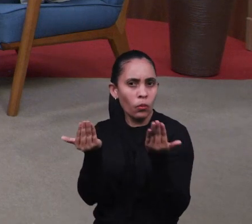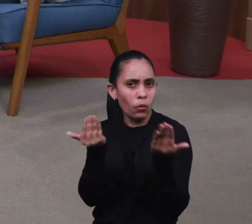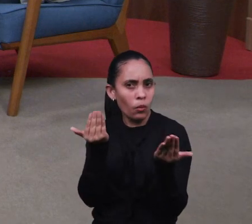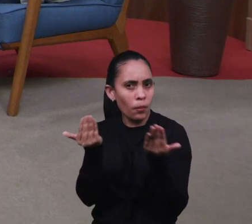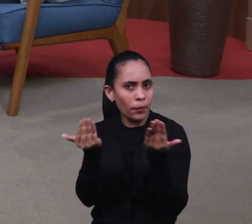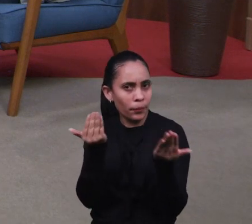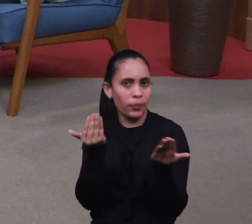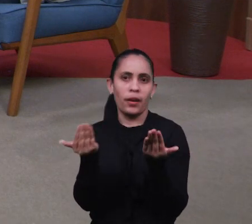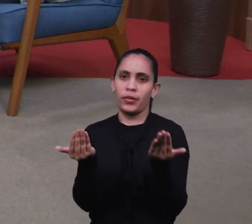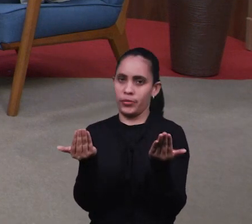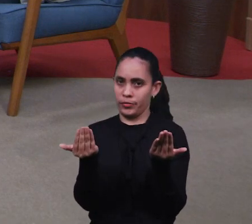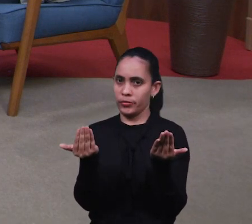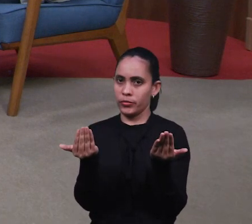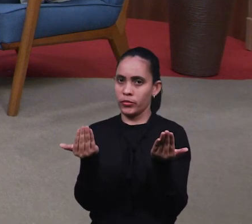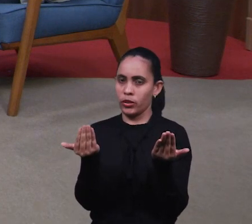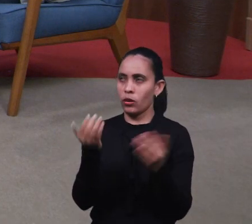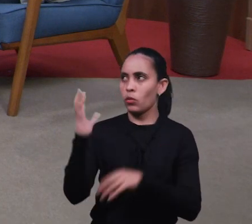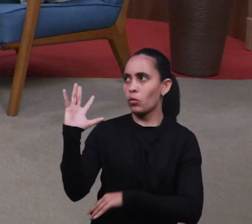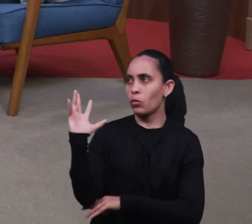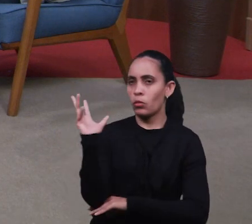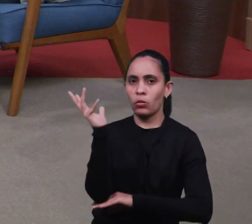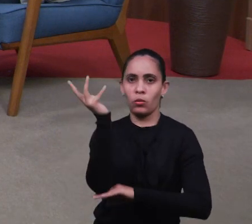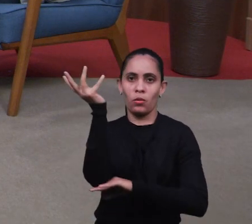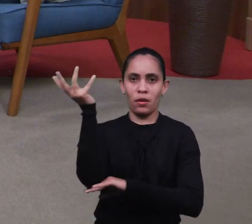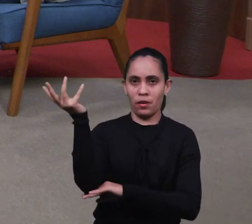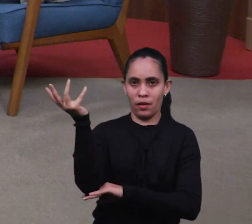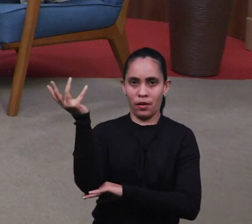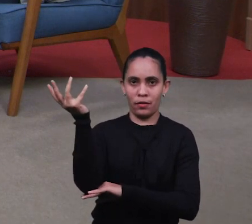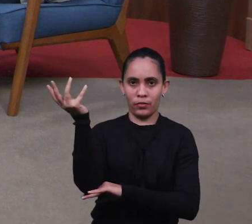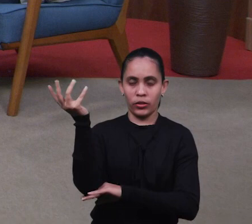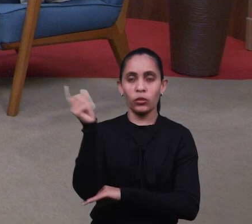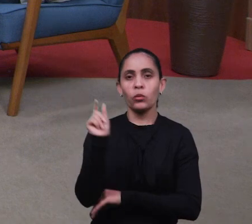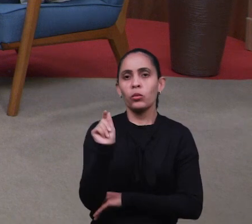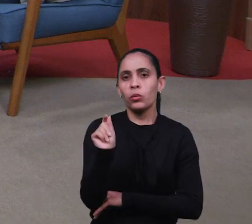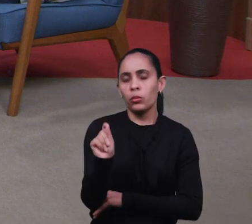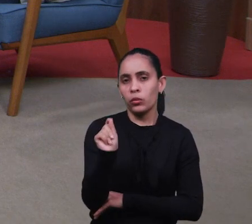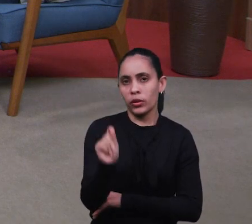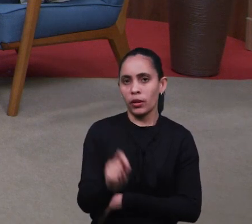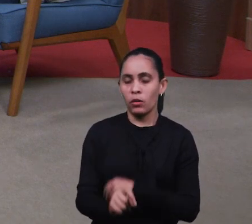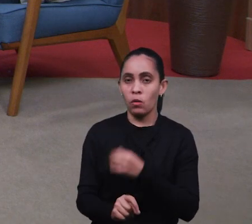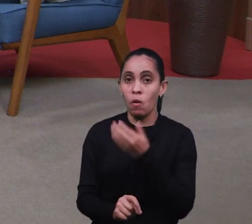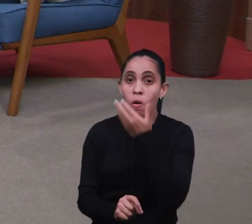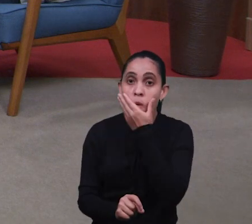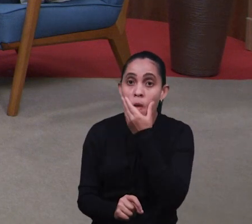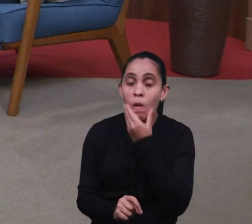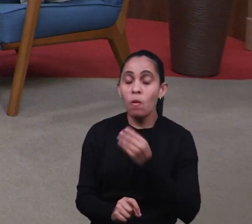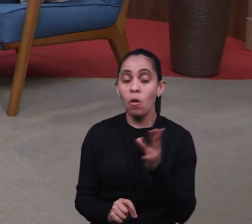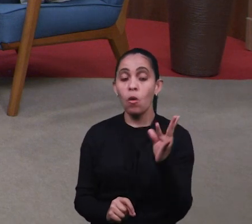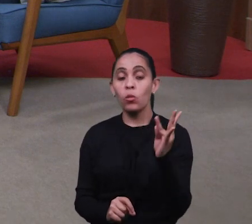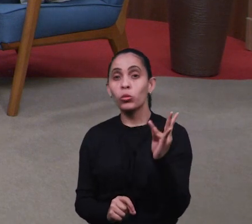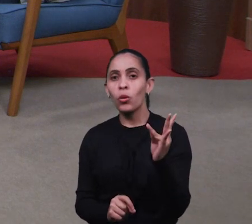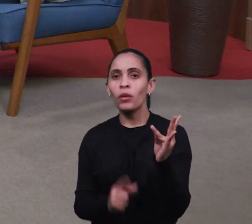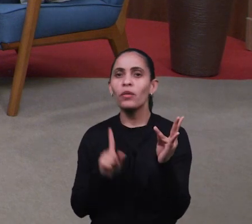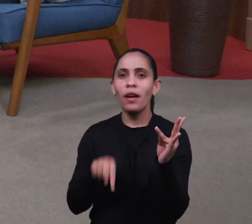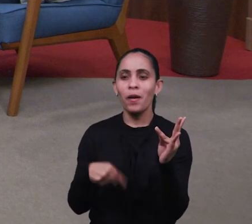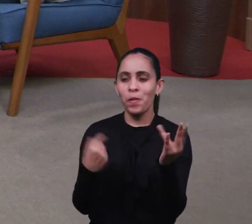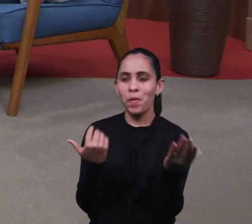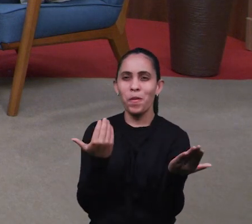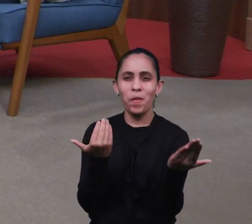ilustração, no sentido de que o seu noivo era como uma macieira no